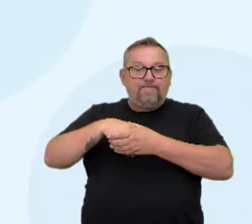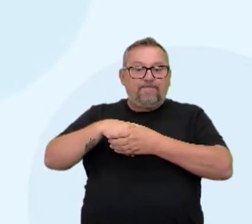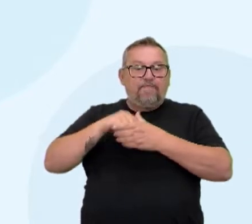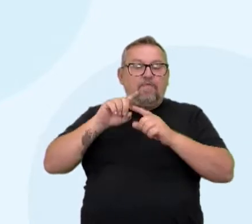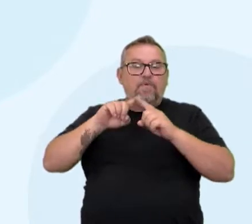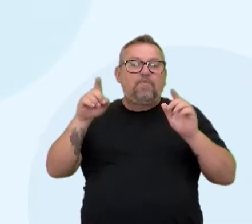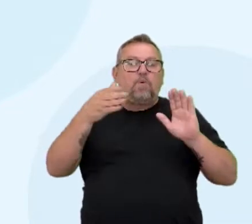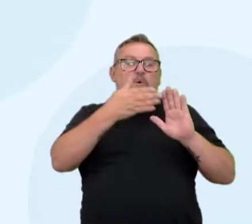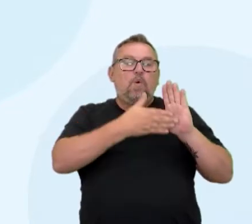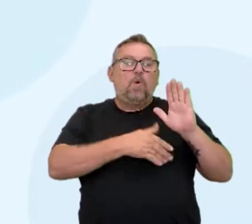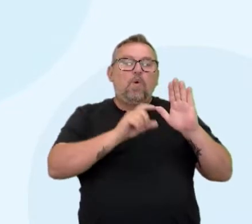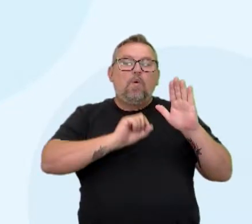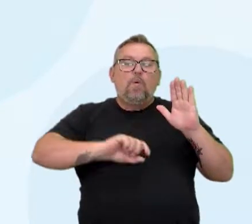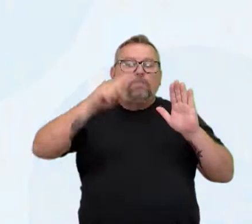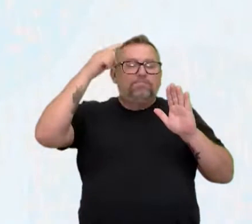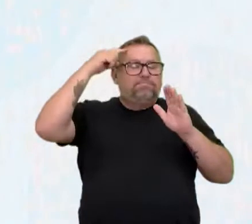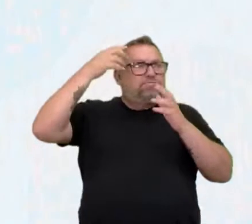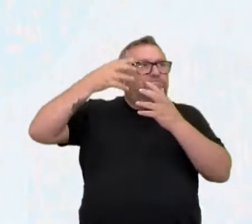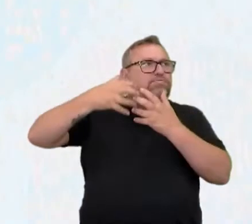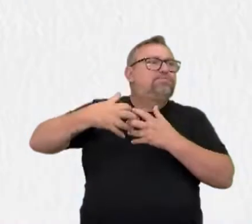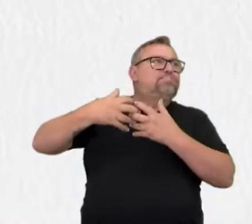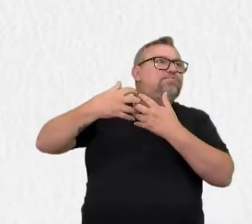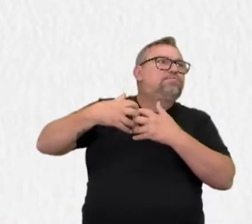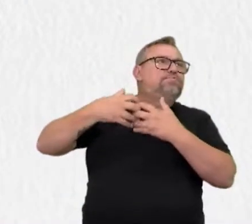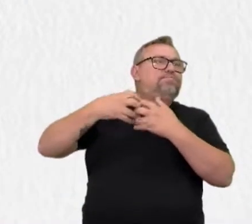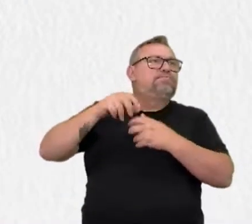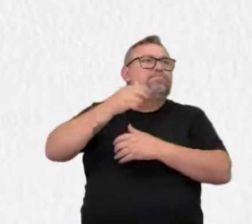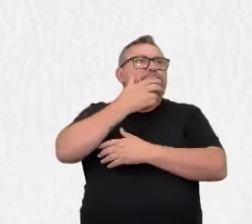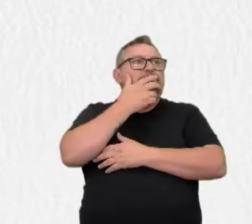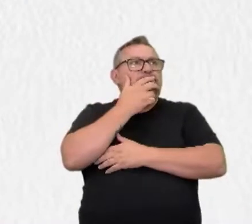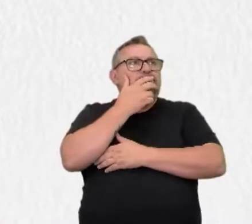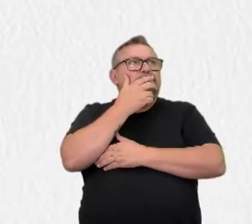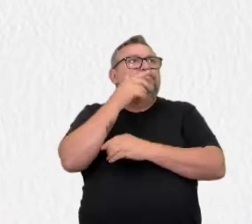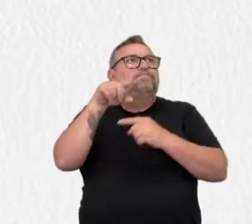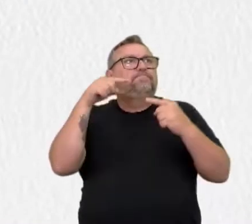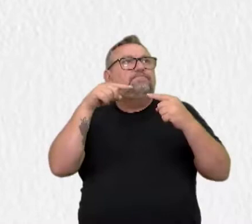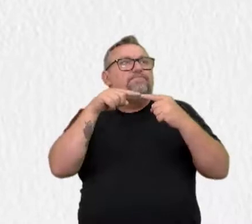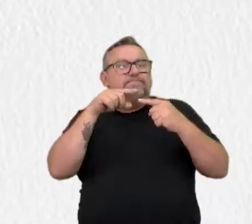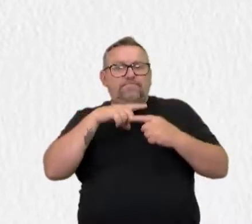aí uma reflexão. Será que é intencional essa